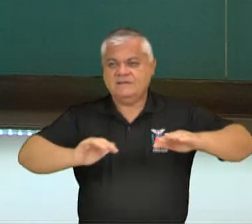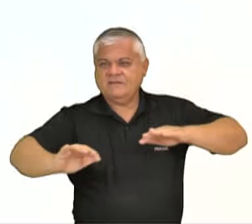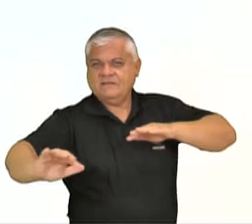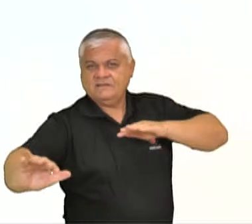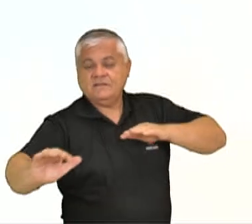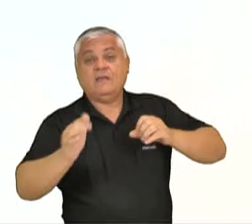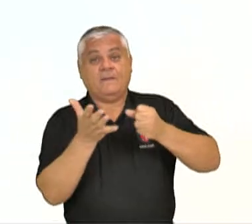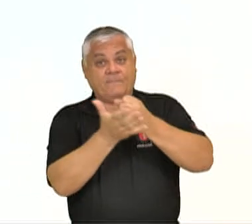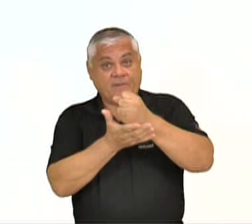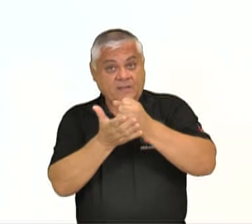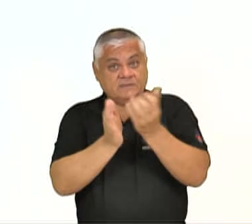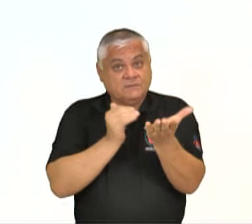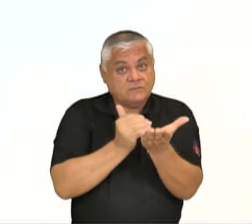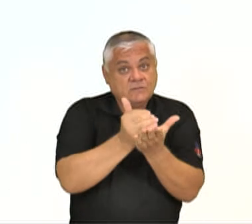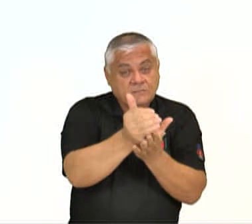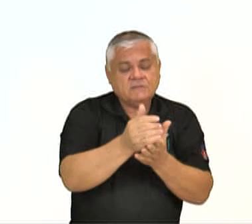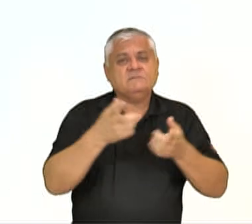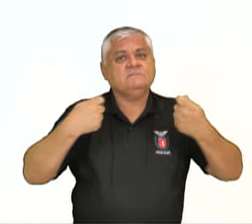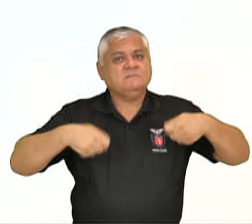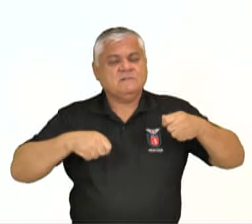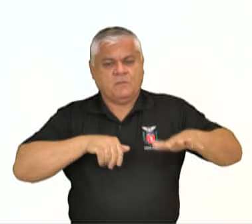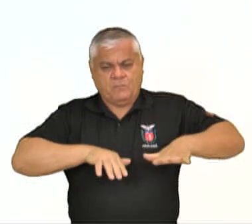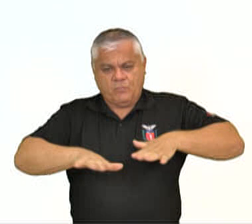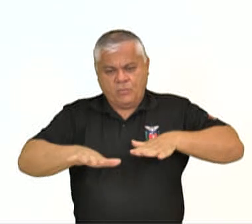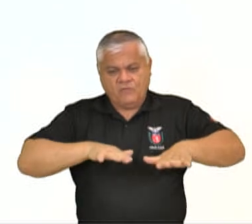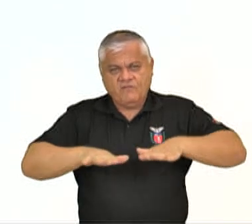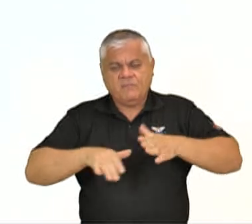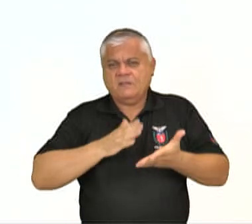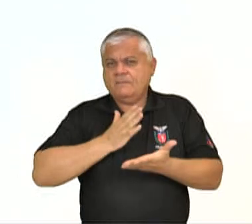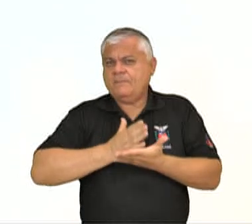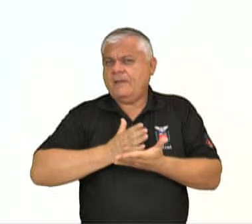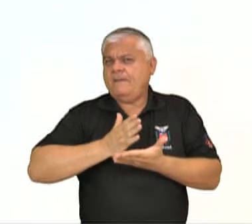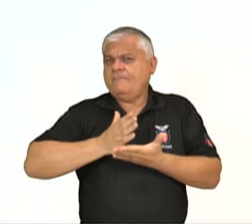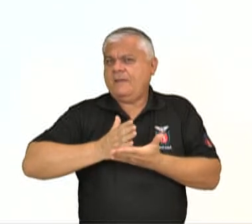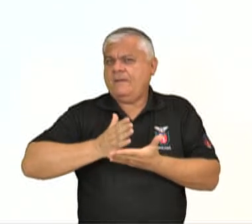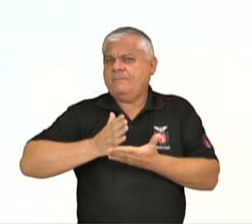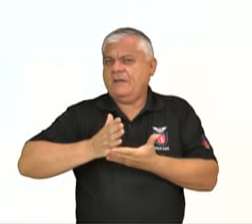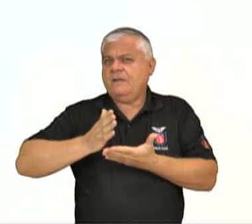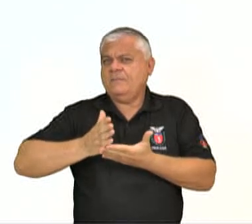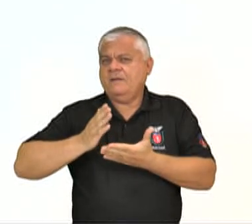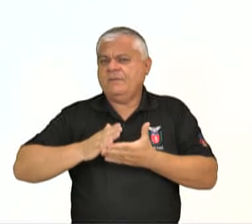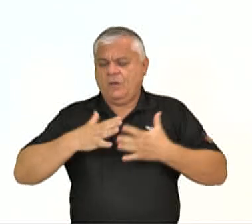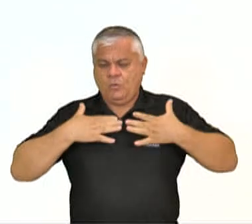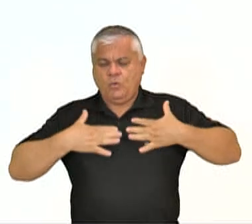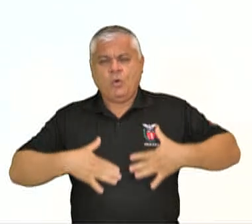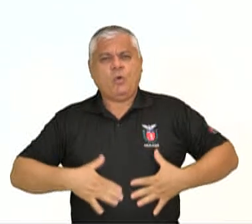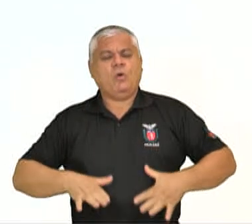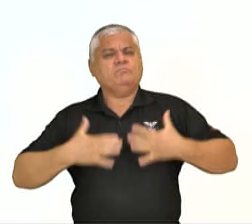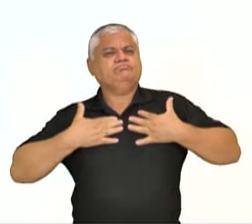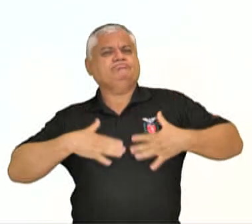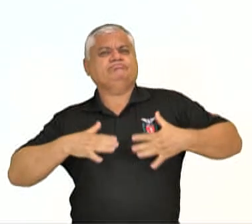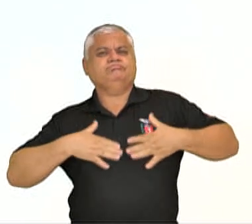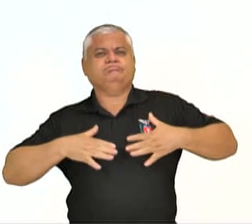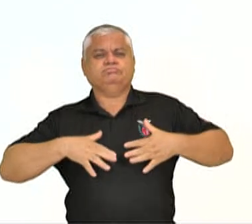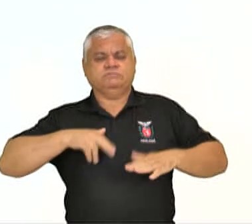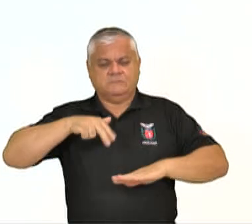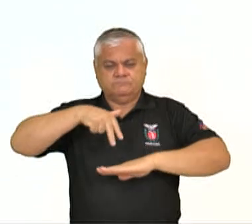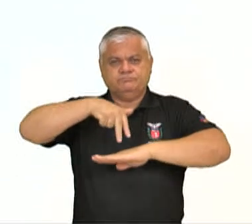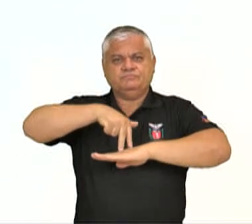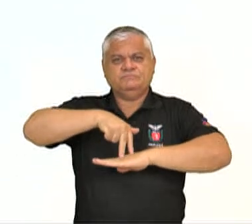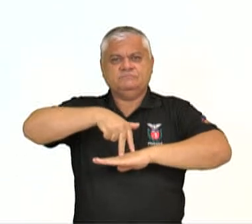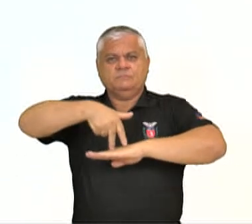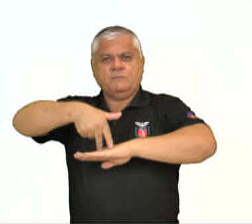a base da capoeira. É um movimento ritmado que mantém o corpo relaxado e o centro de gravidade